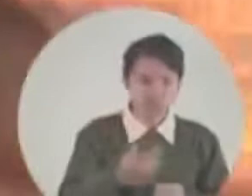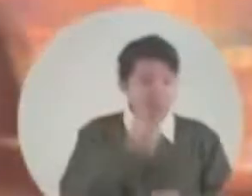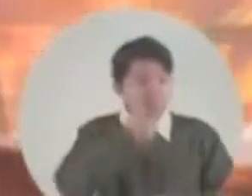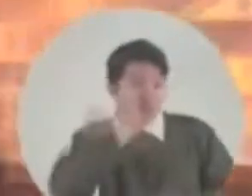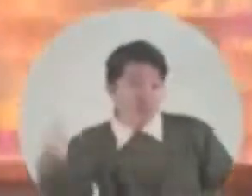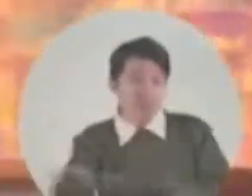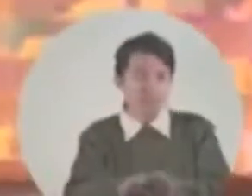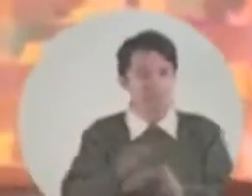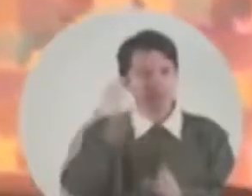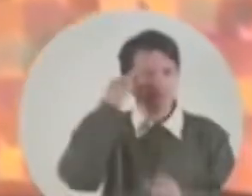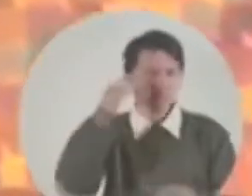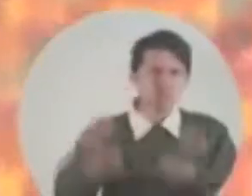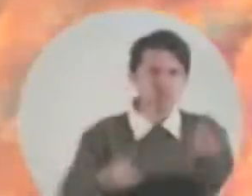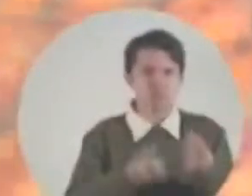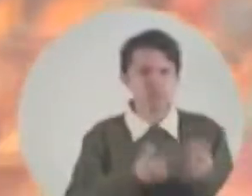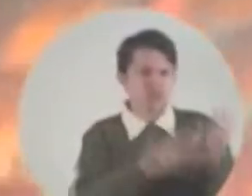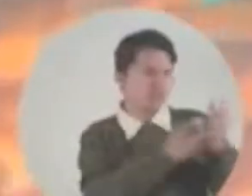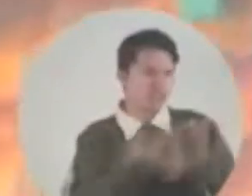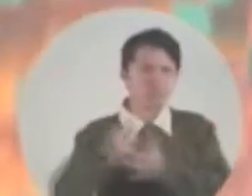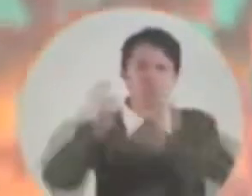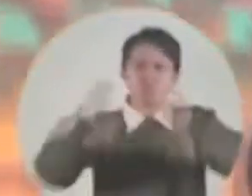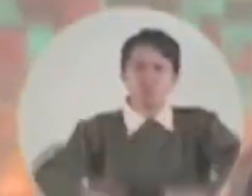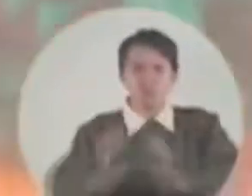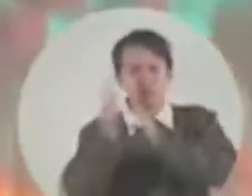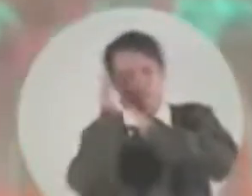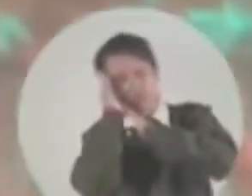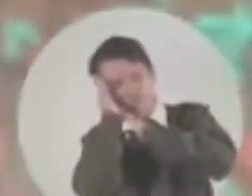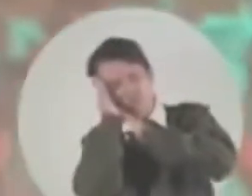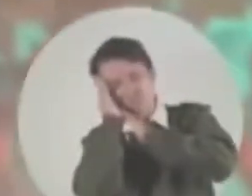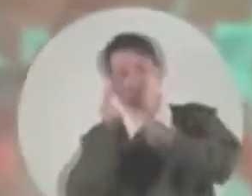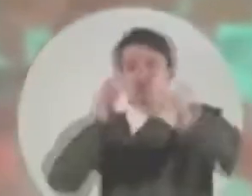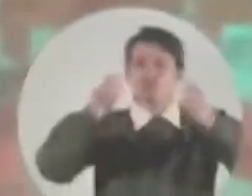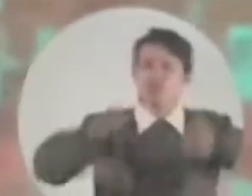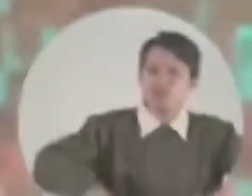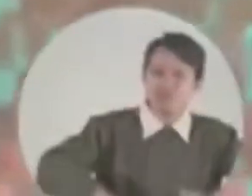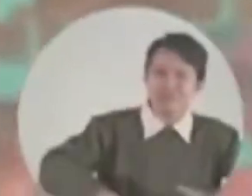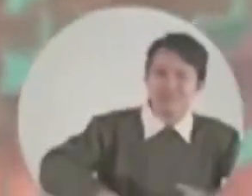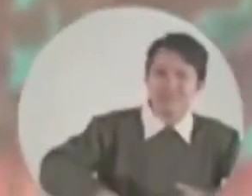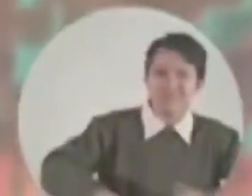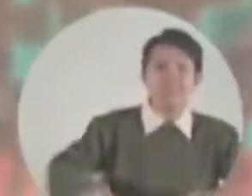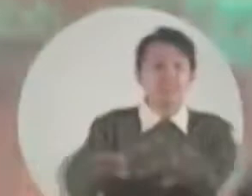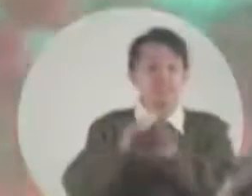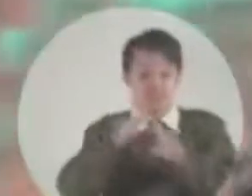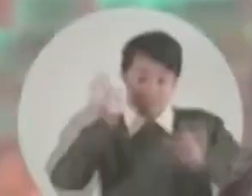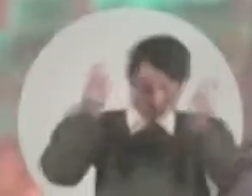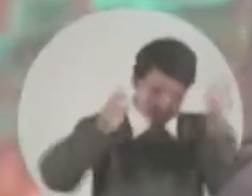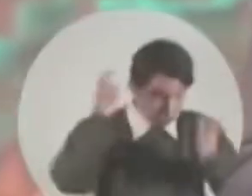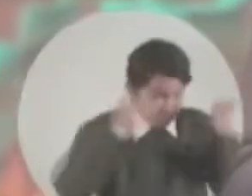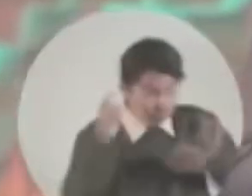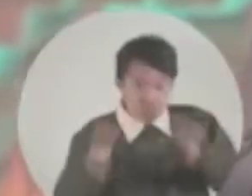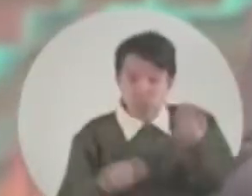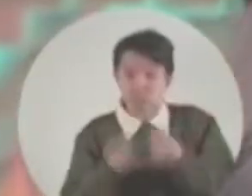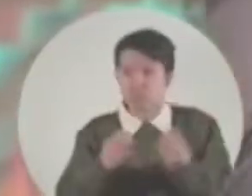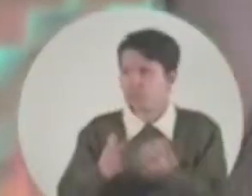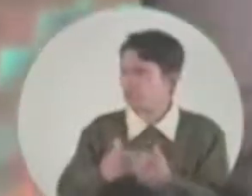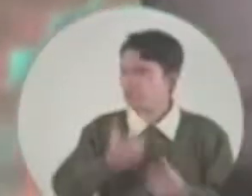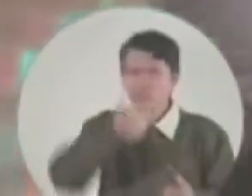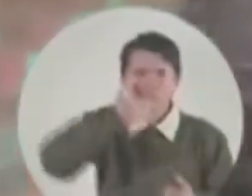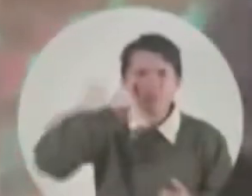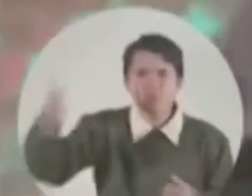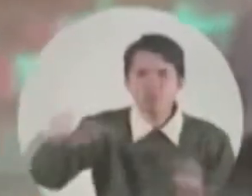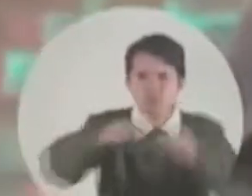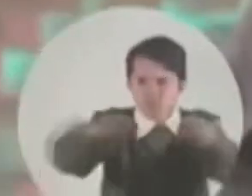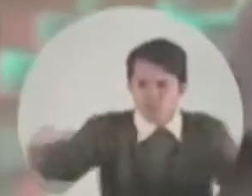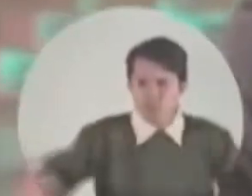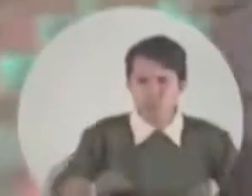só na comida, ela estava pensando no quarto de Jesus, porque Jesus iria ser hospedado na sua casa. E então eu